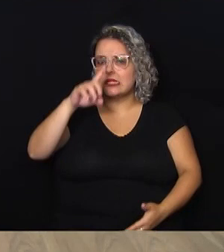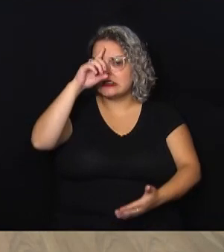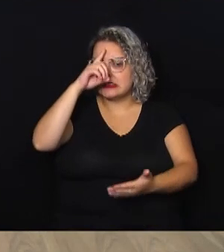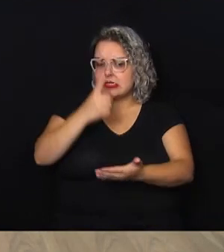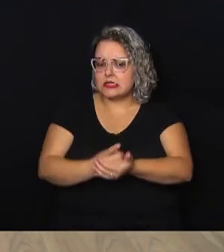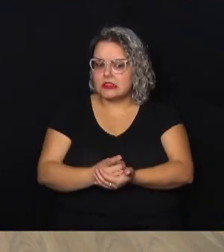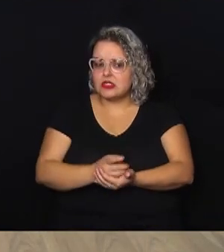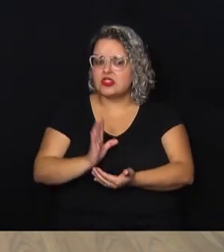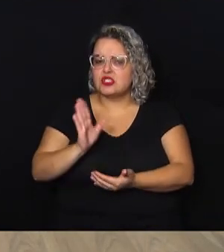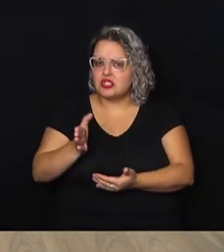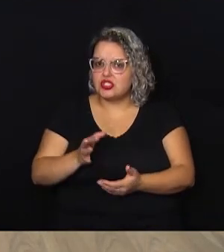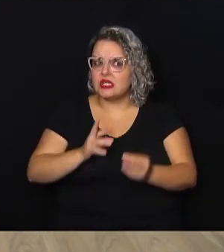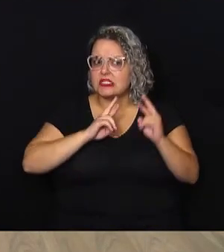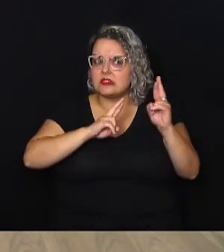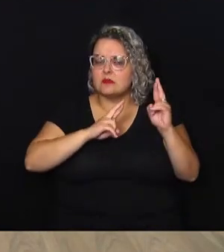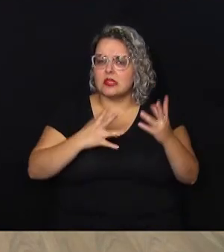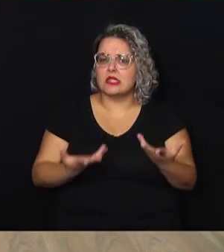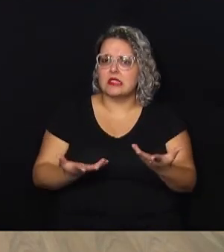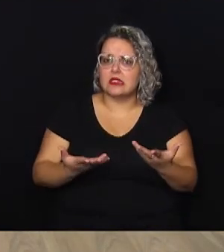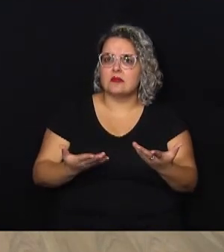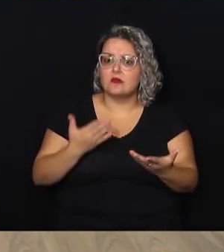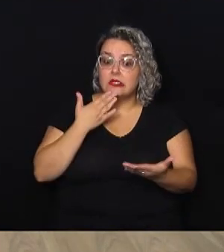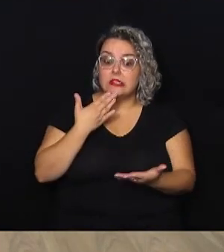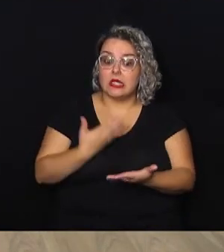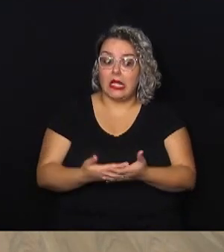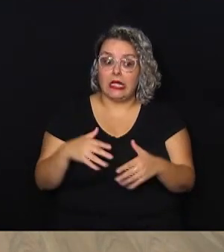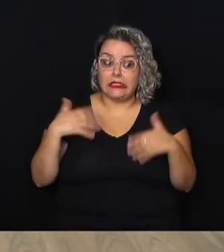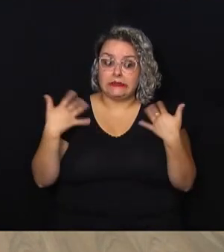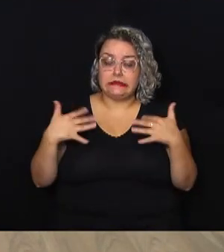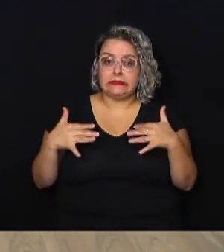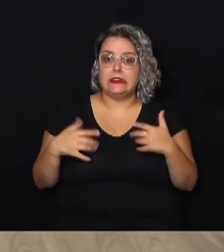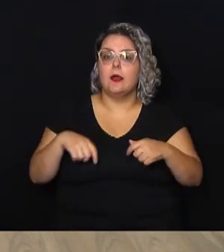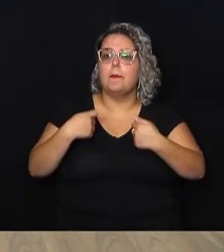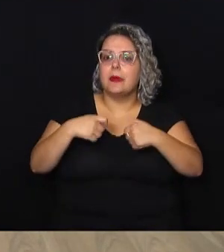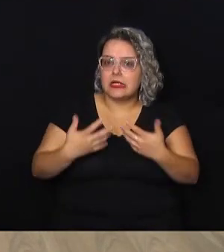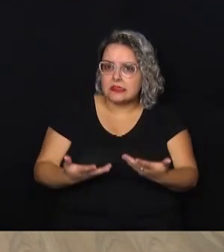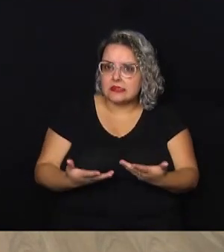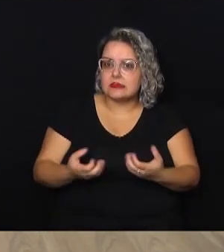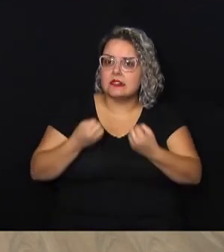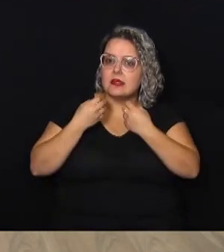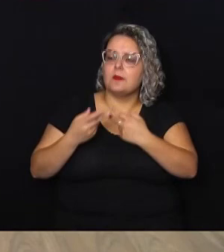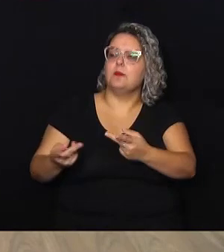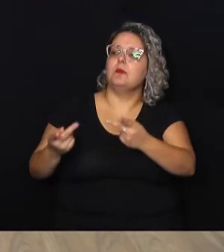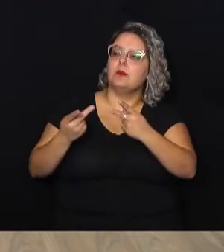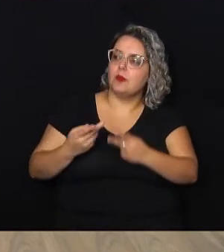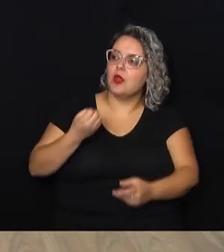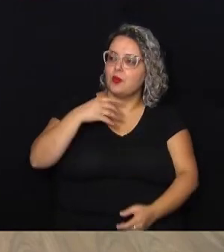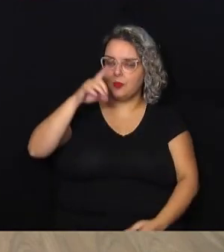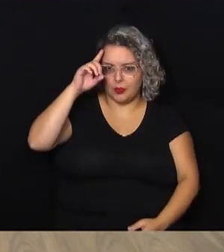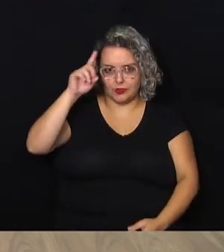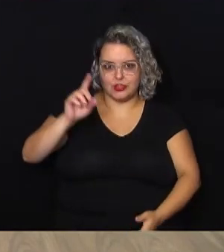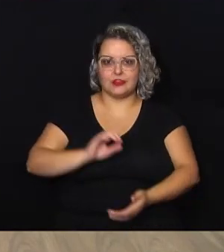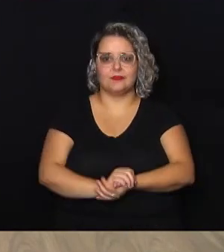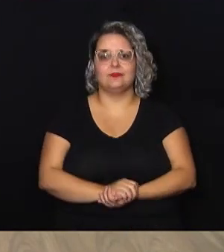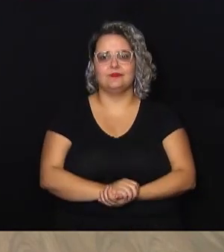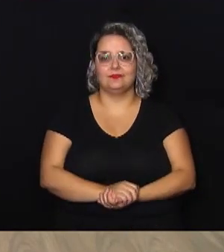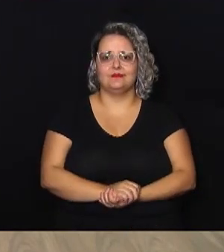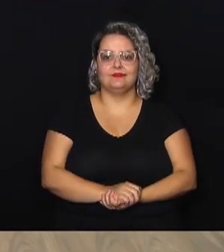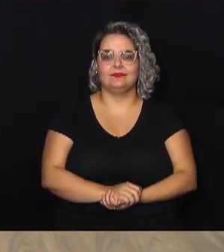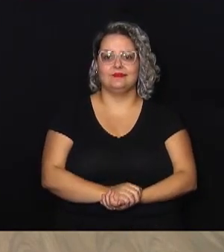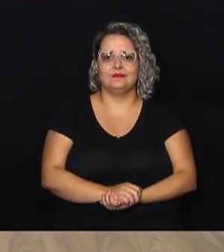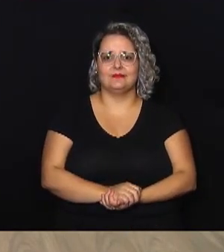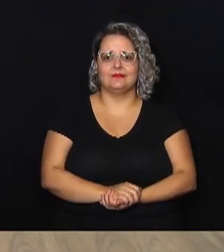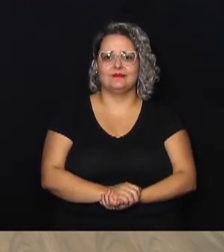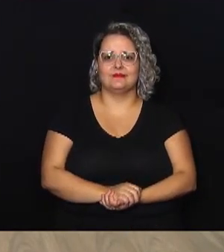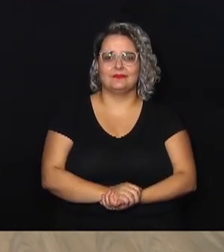era esperada, foi surpreendente, é necessária. Seja bem-vindo e bom dia ainda. Bom